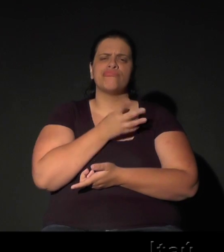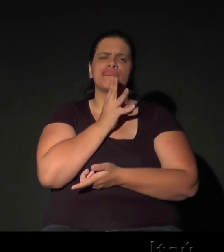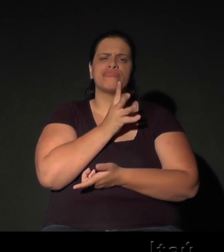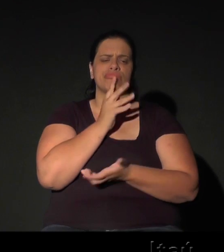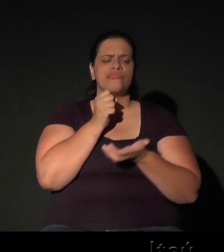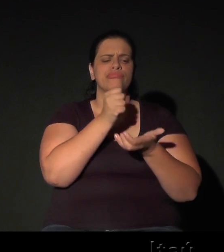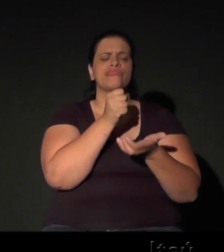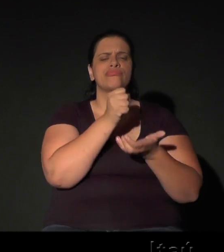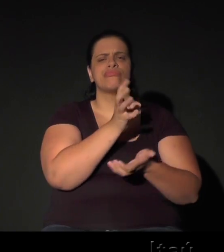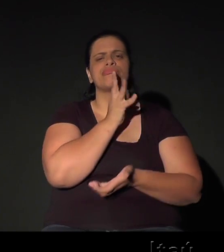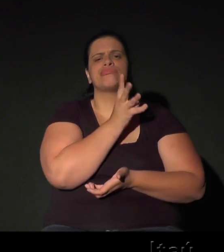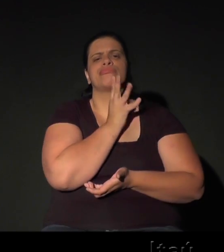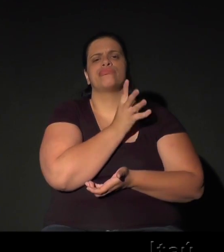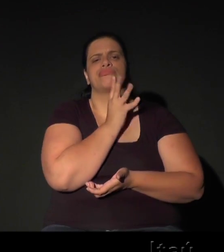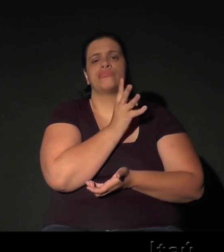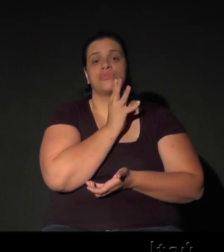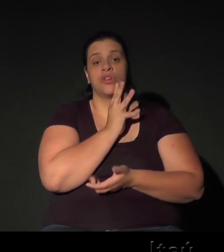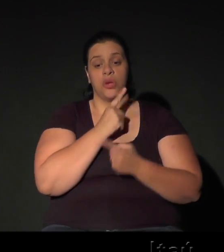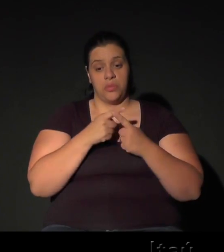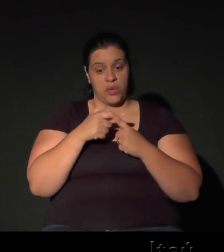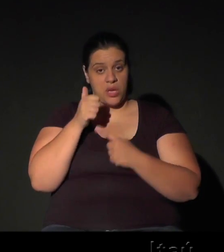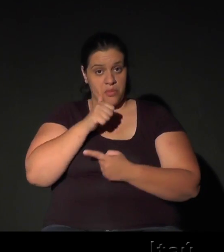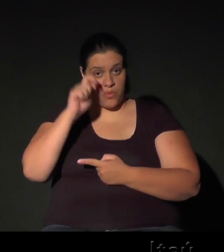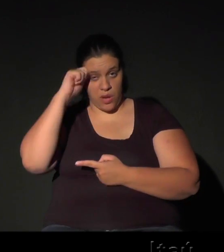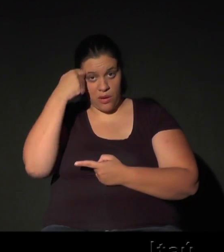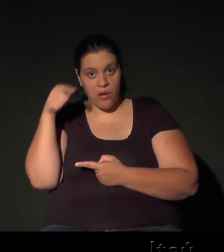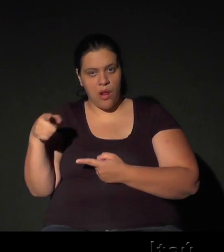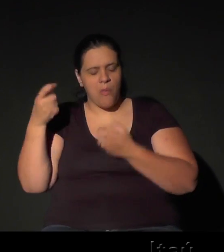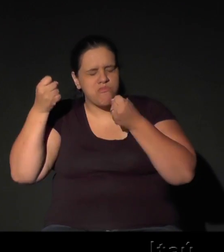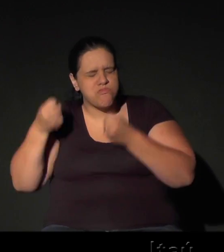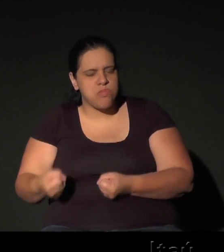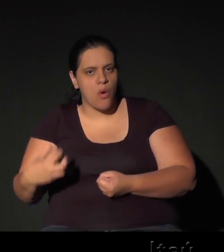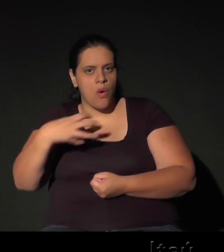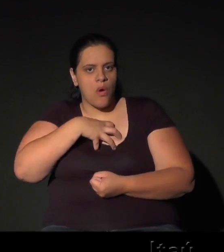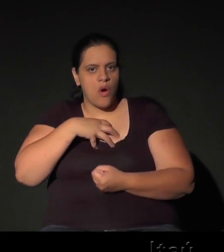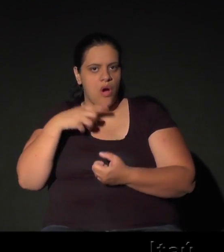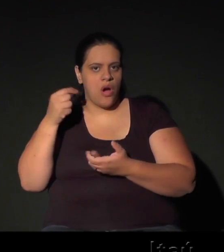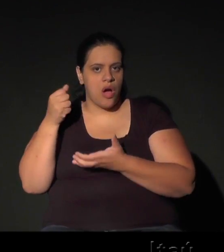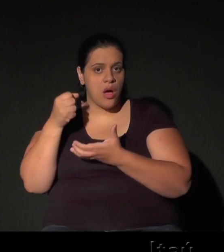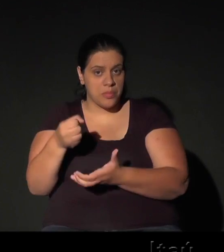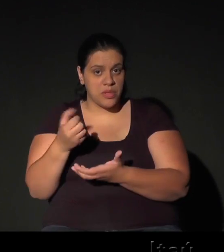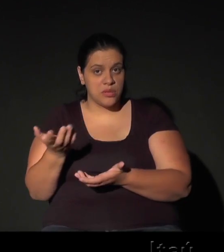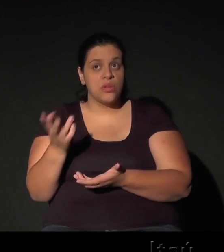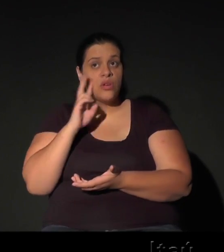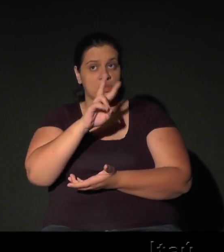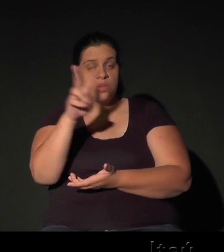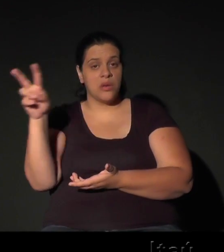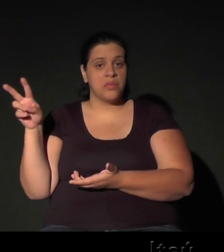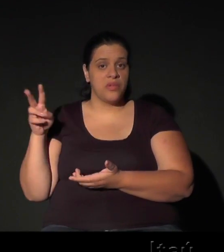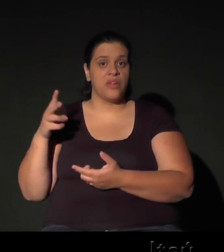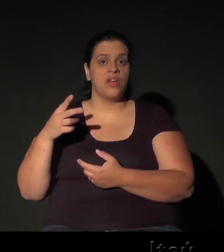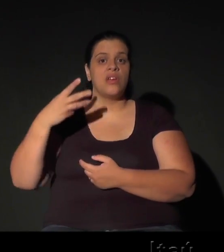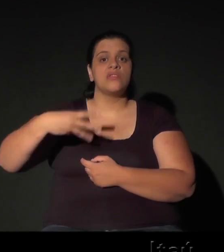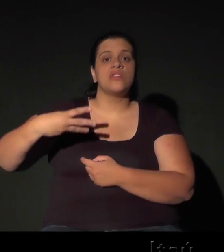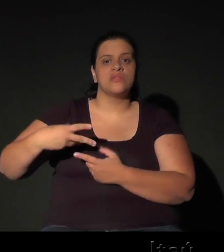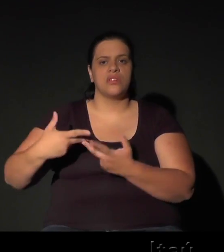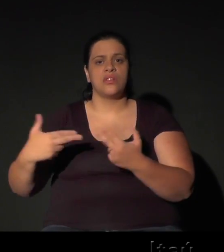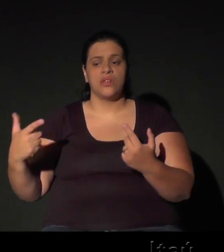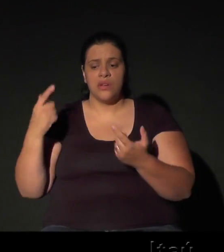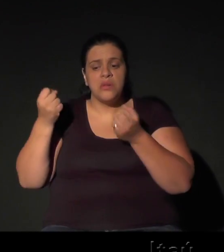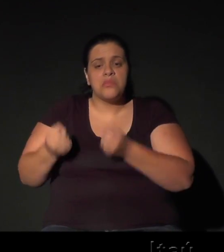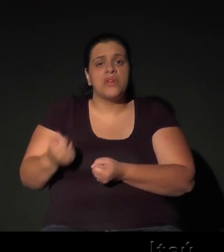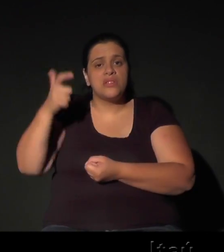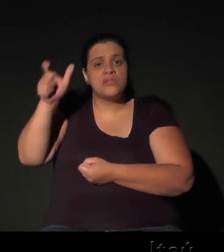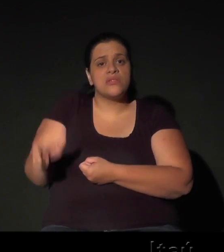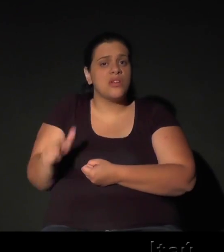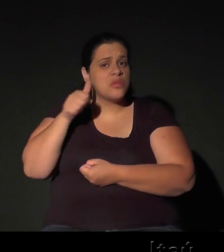capitalismo funciona até porque as mulheres negras são as que mais sentem o peso do capitalismo ponto vê as as a terceirizações tudo quem é que mais sente o